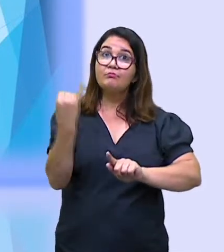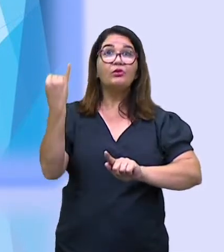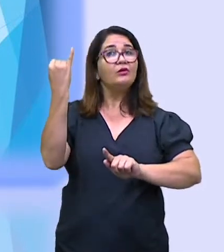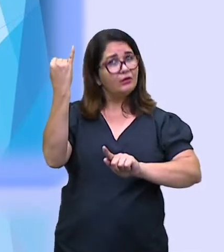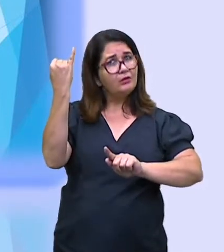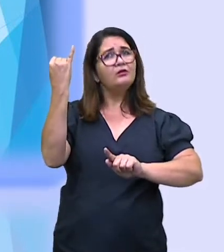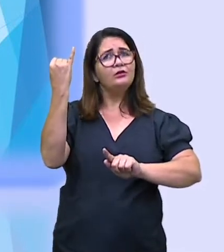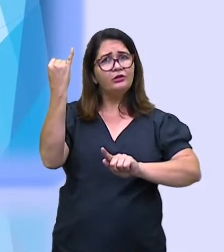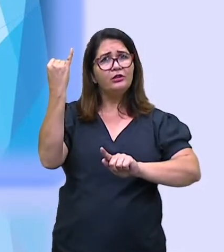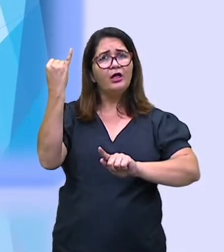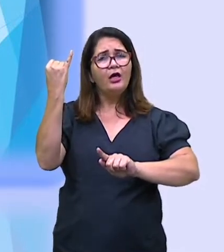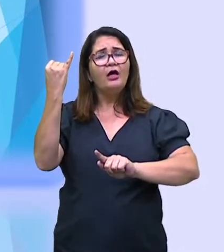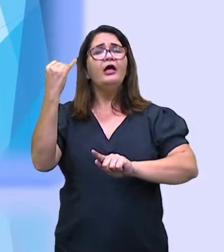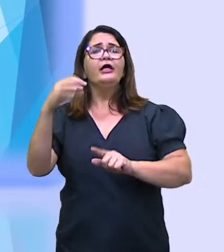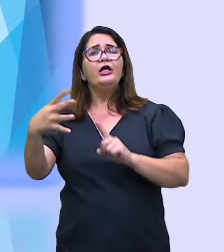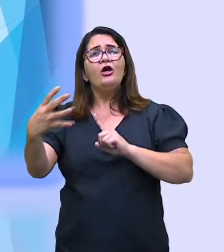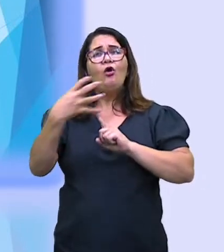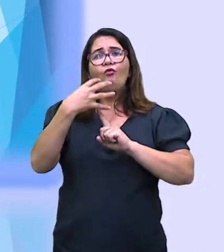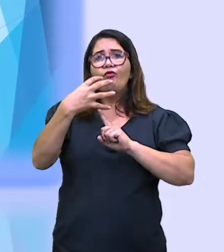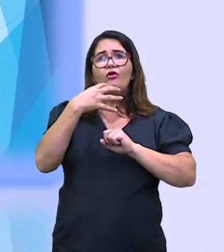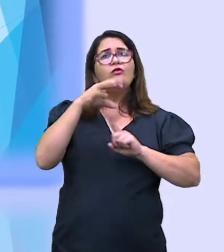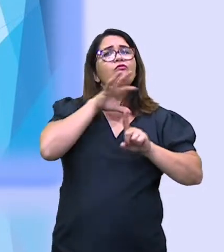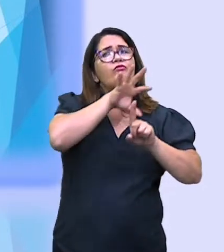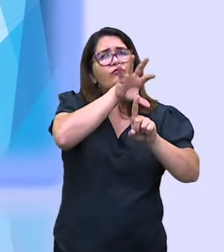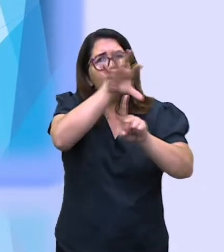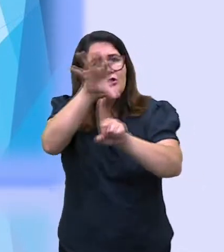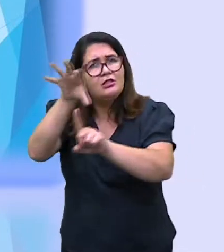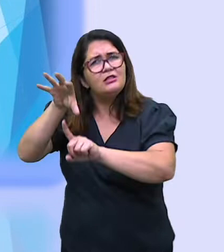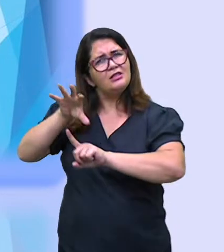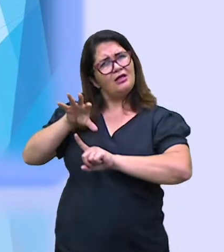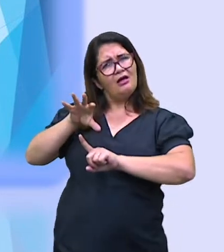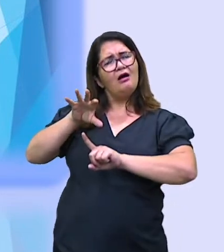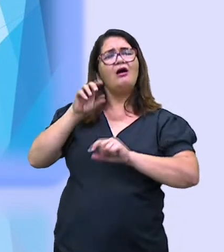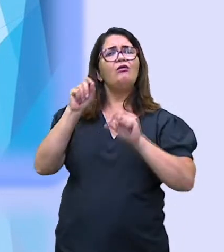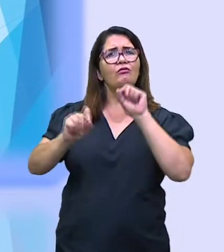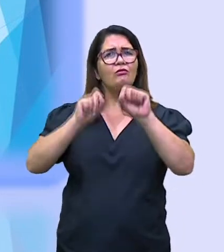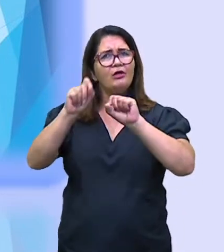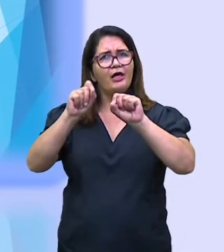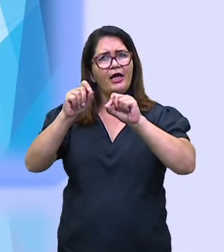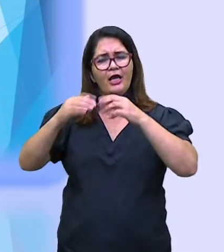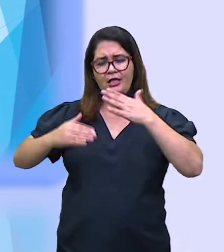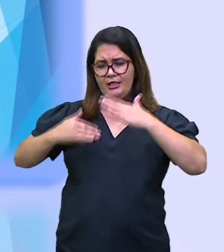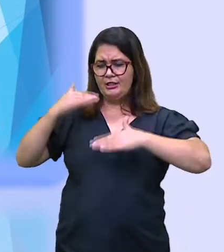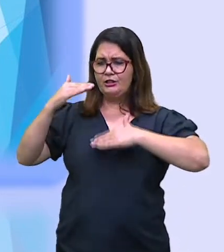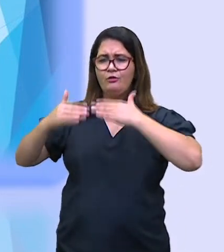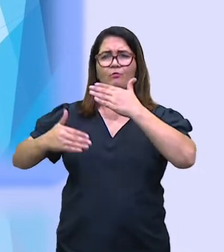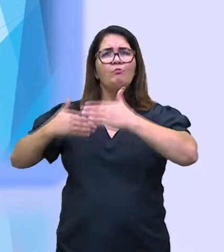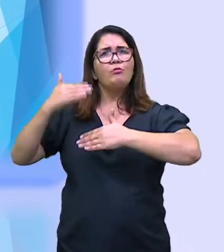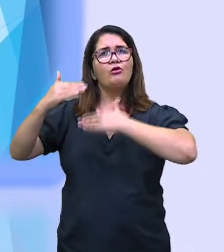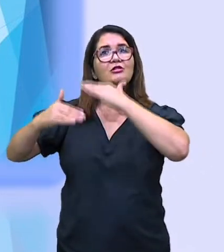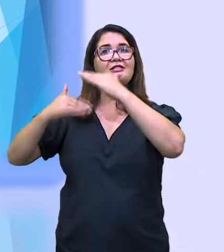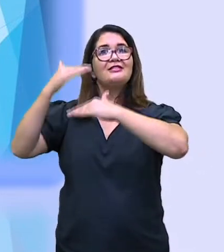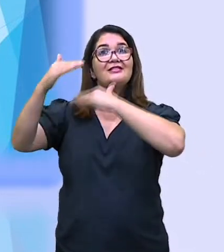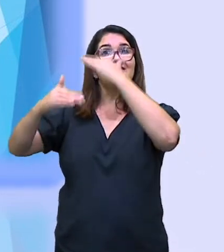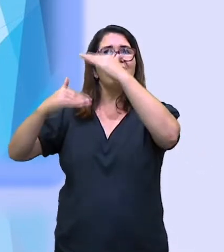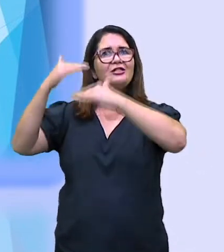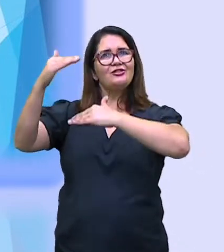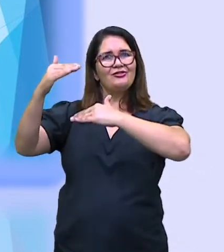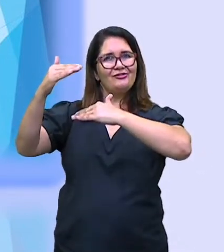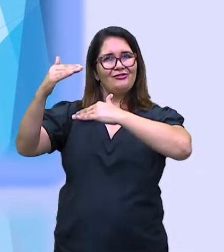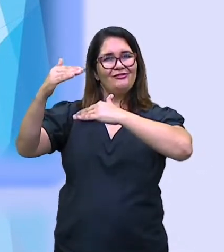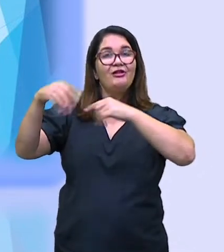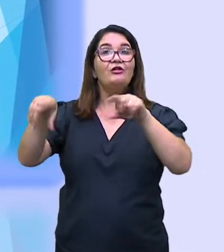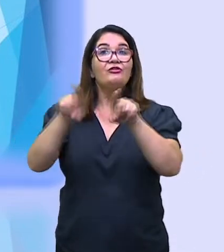porque ele vai influenciar no processo da realização da fotossíntese, que é